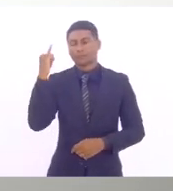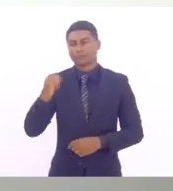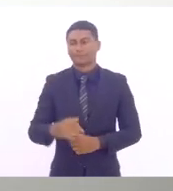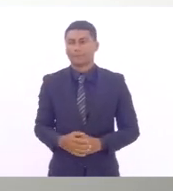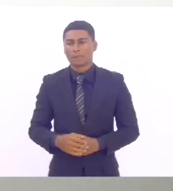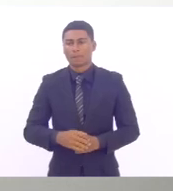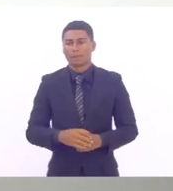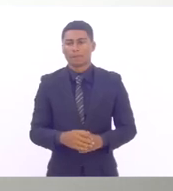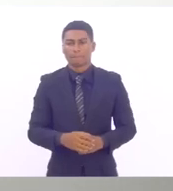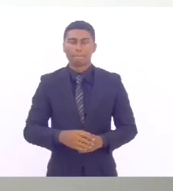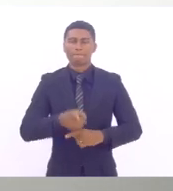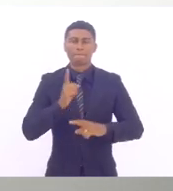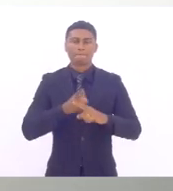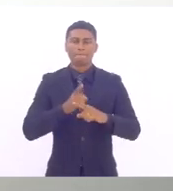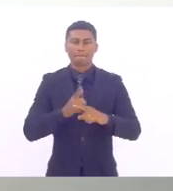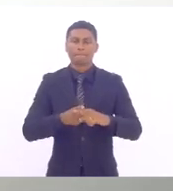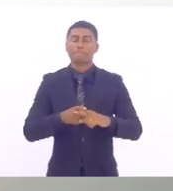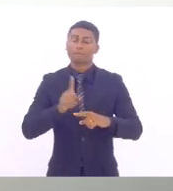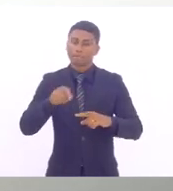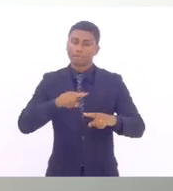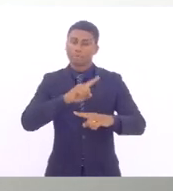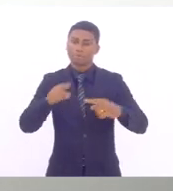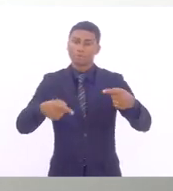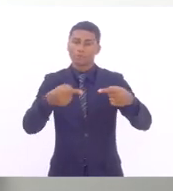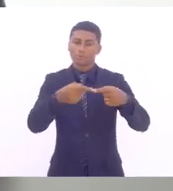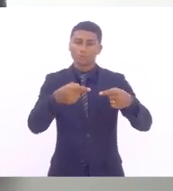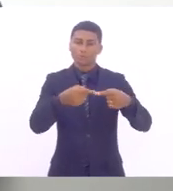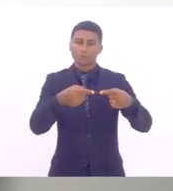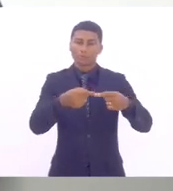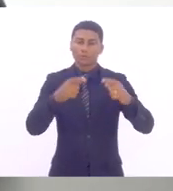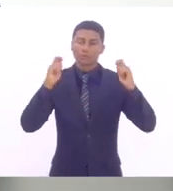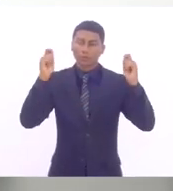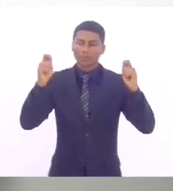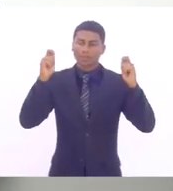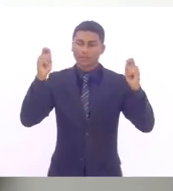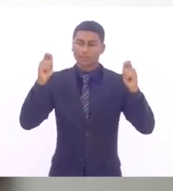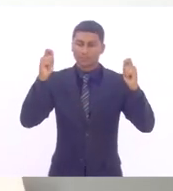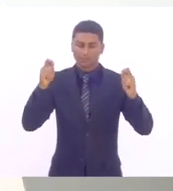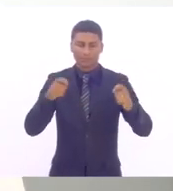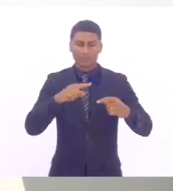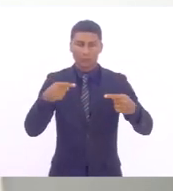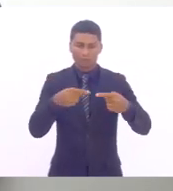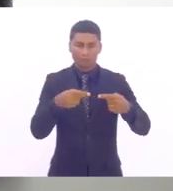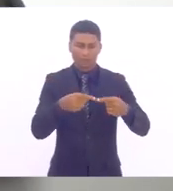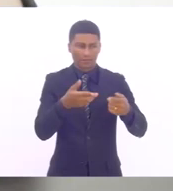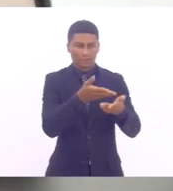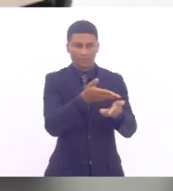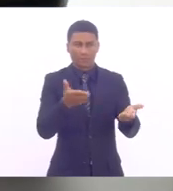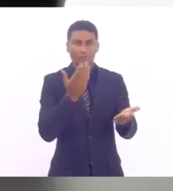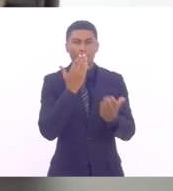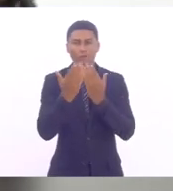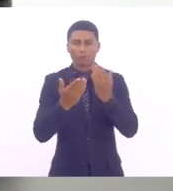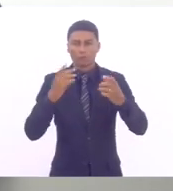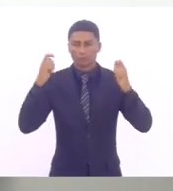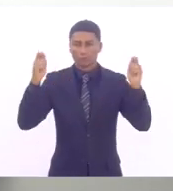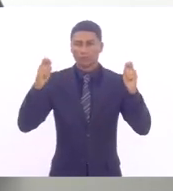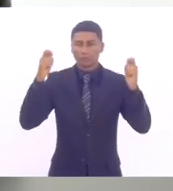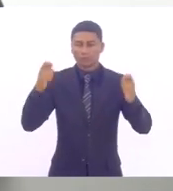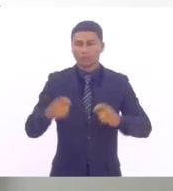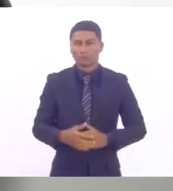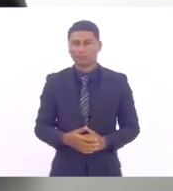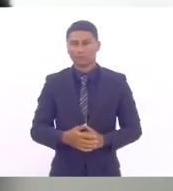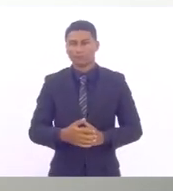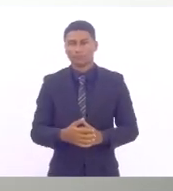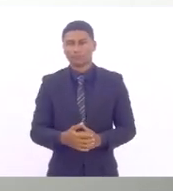a questão das torcidas organizadas. Minha fala vai ser muito breve, apenas só ressaltar